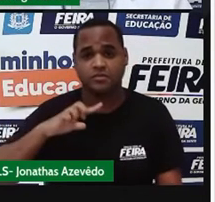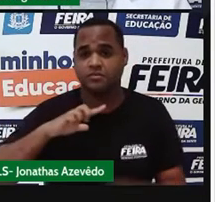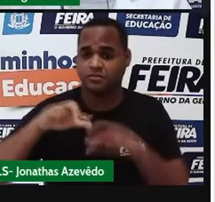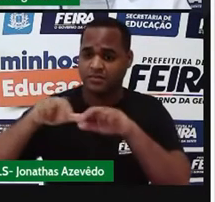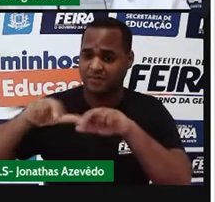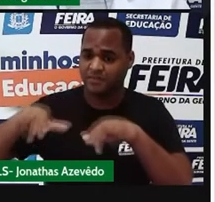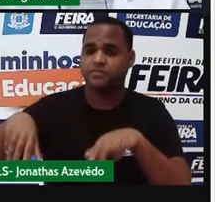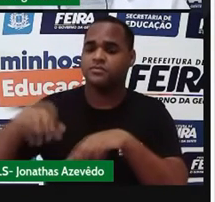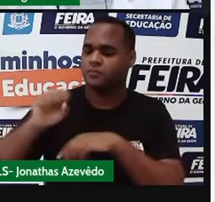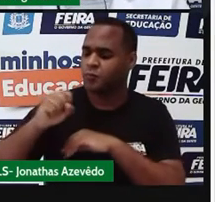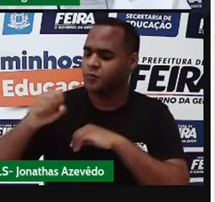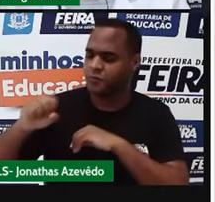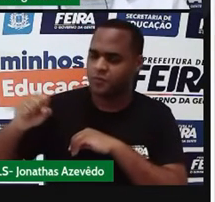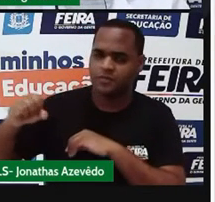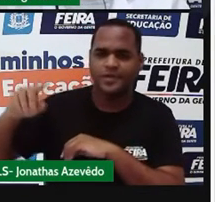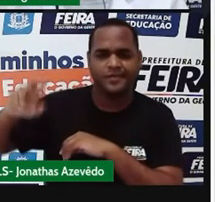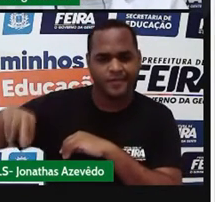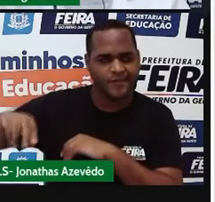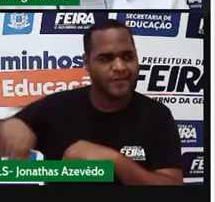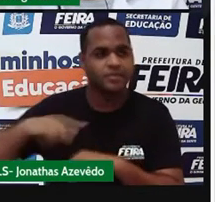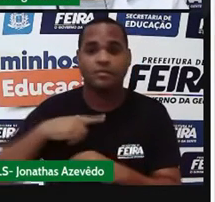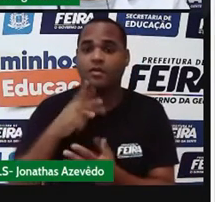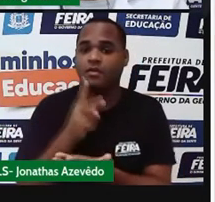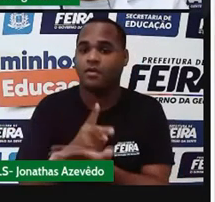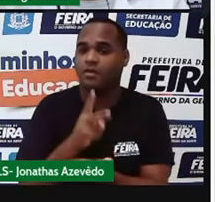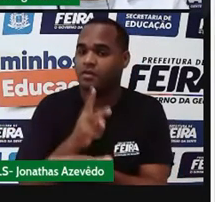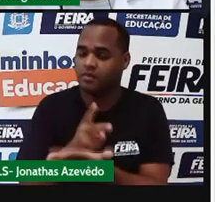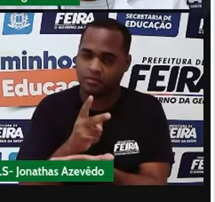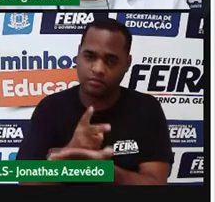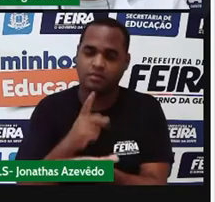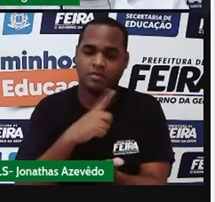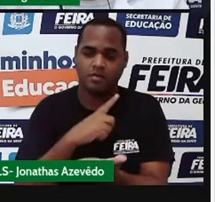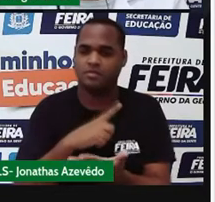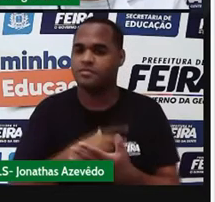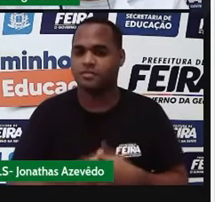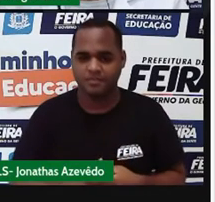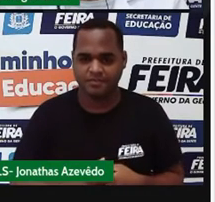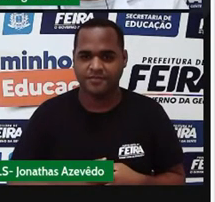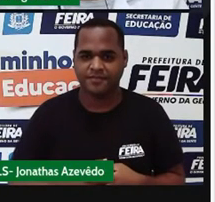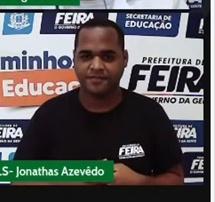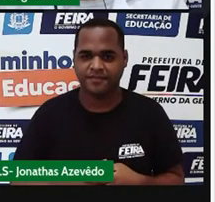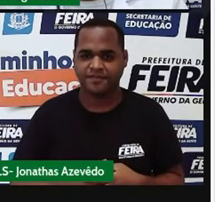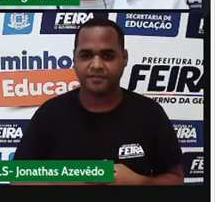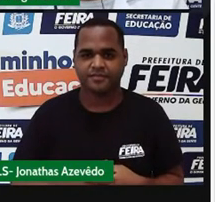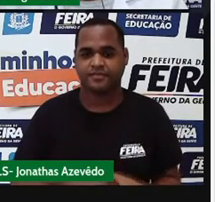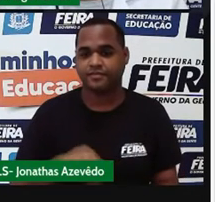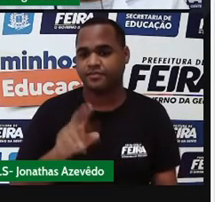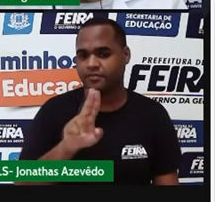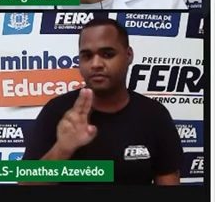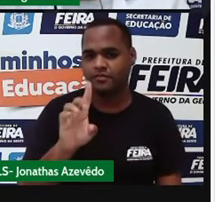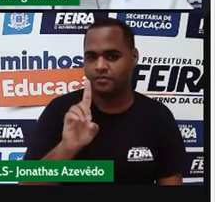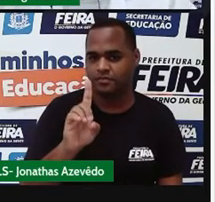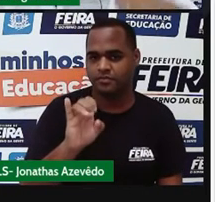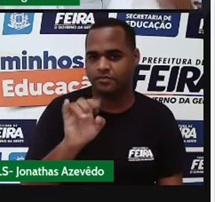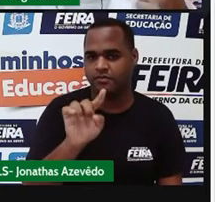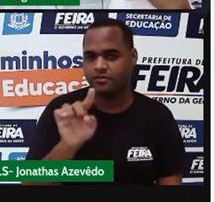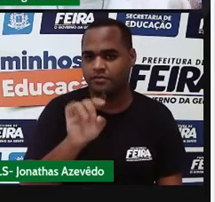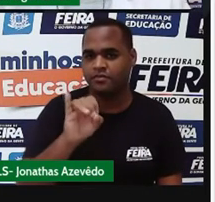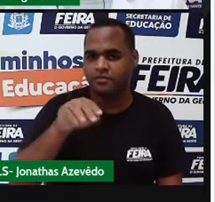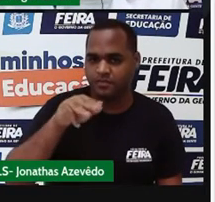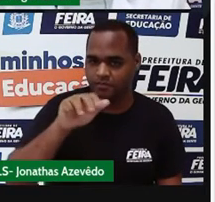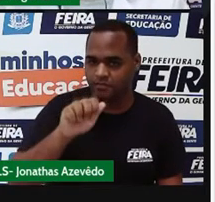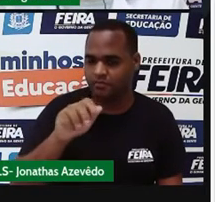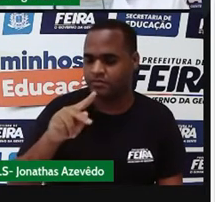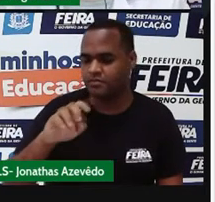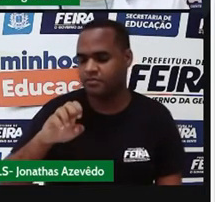elas vão se repetir infinitamente né então isso aqui é uma dízima periódica e